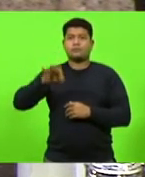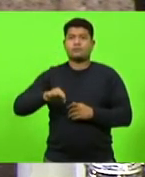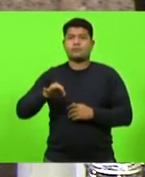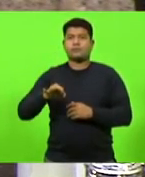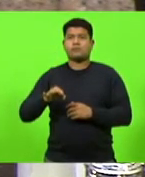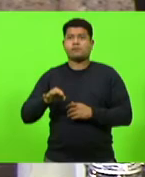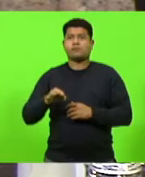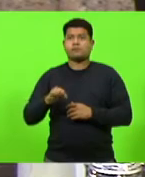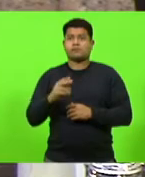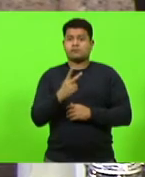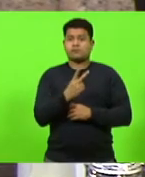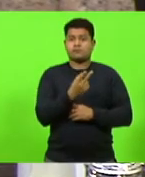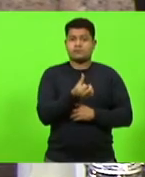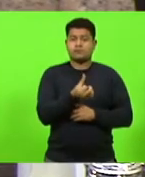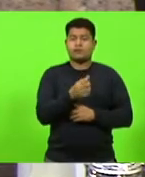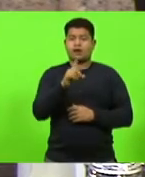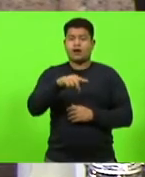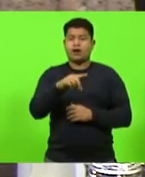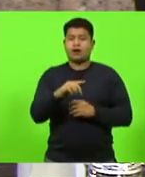seria a 26.